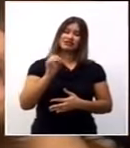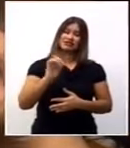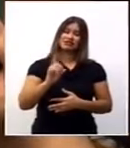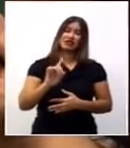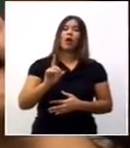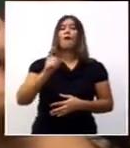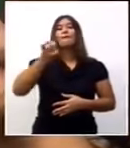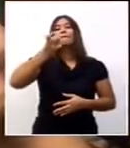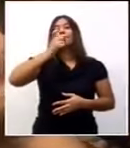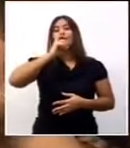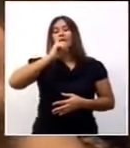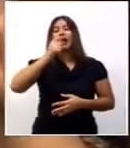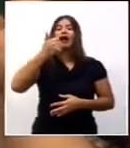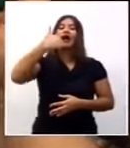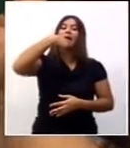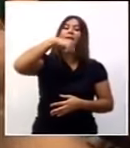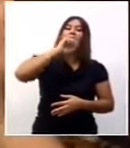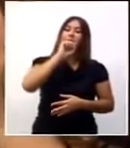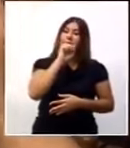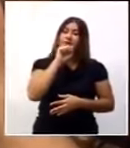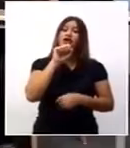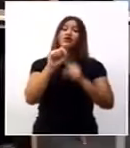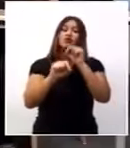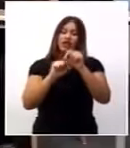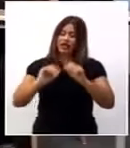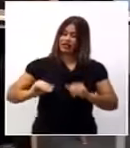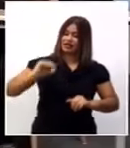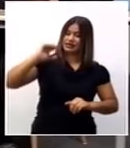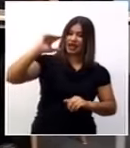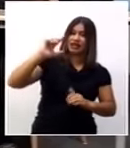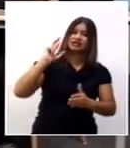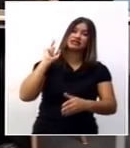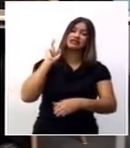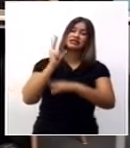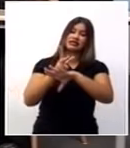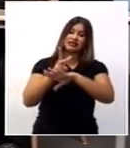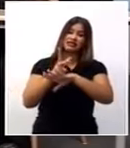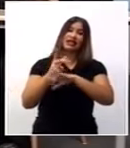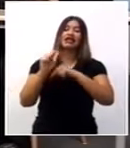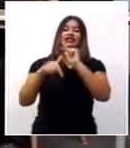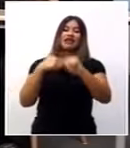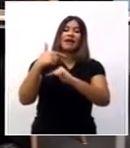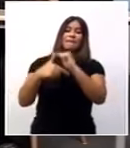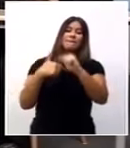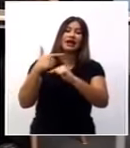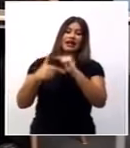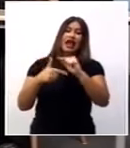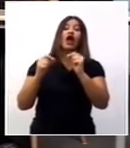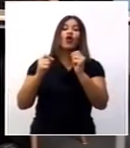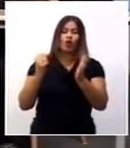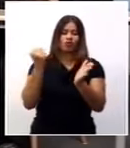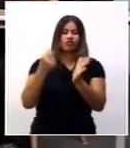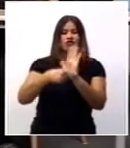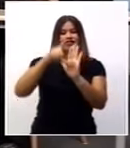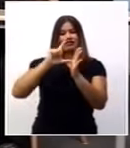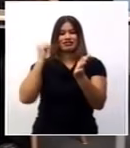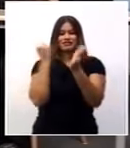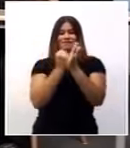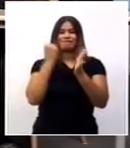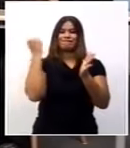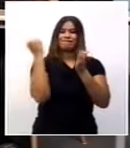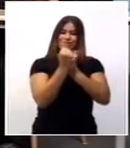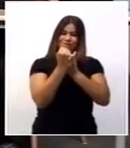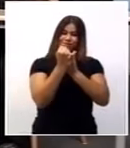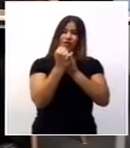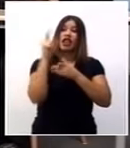de vocês, a mãe de vocês, quando crescem, vão trabalhar, elas assinam a carteira. Eles gostam de falar assim, assinei a minha carteira de trabalho. É verdade. Que a